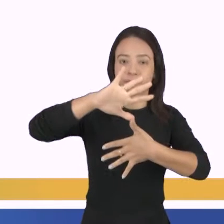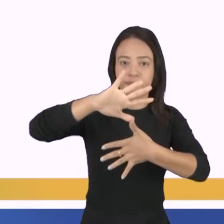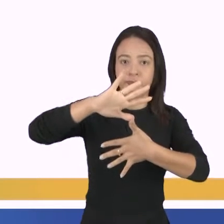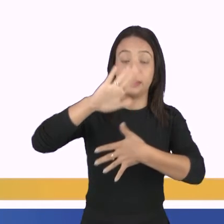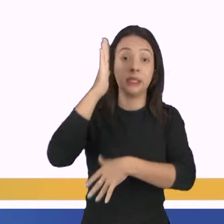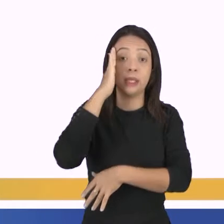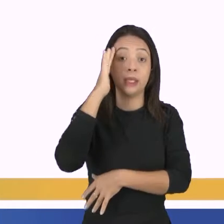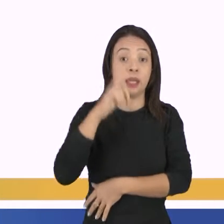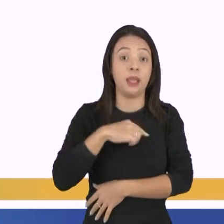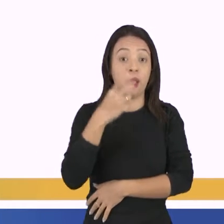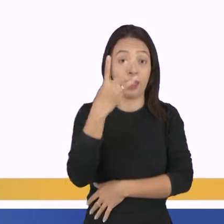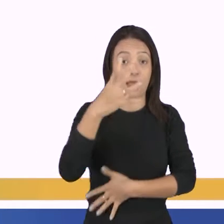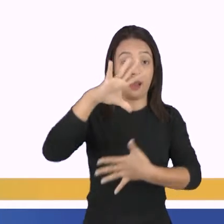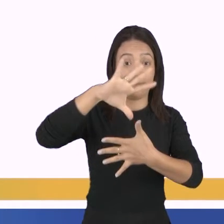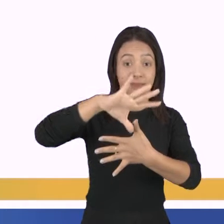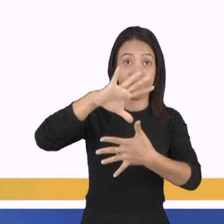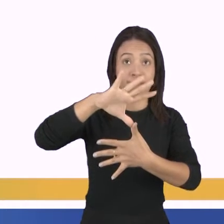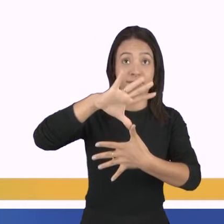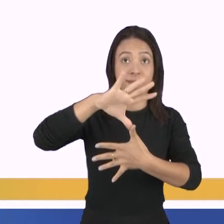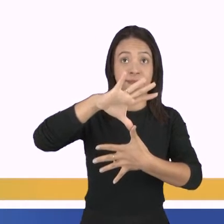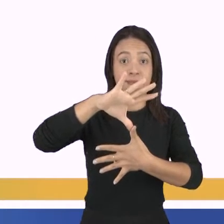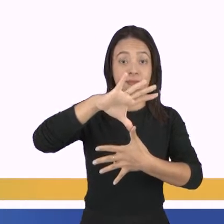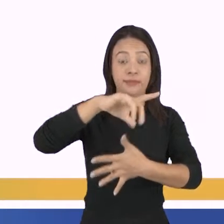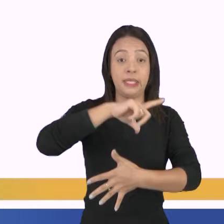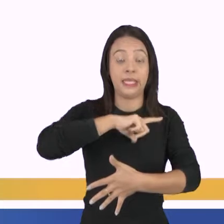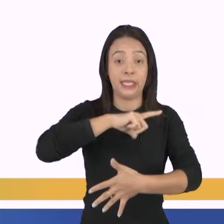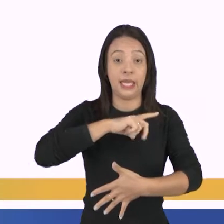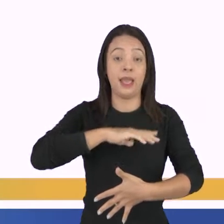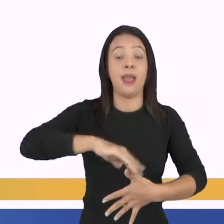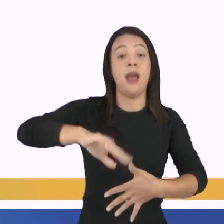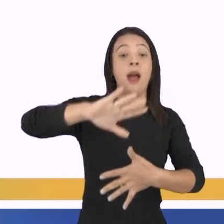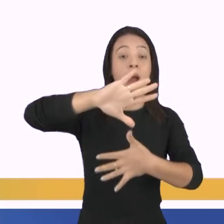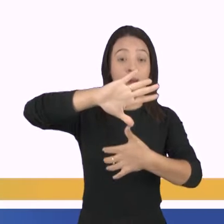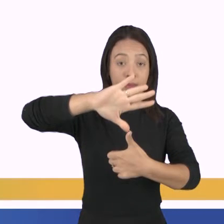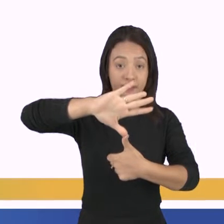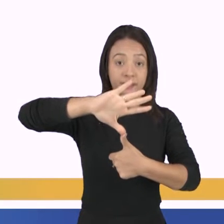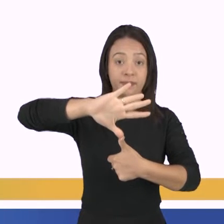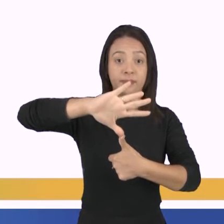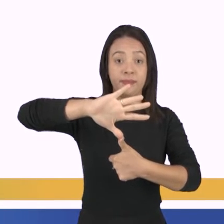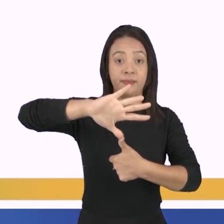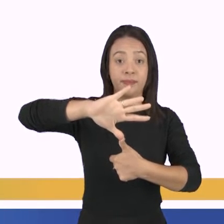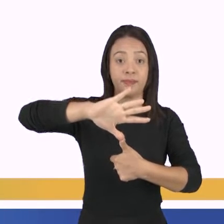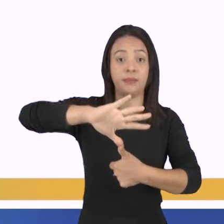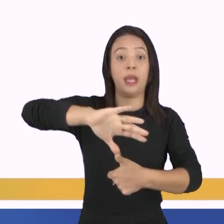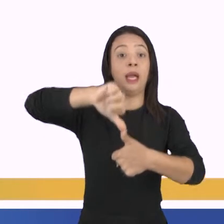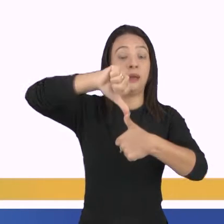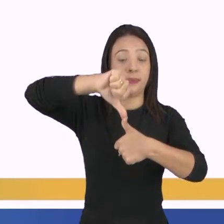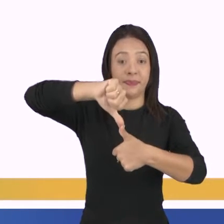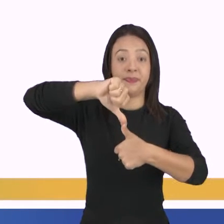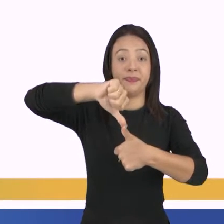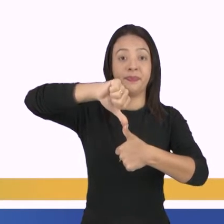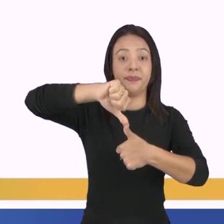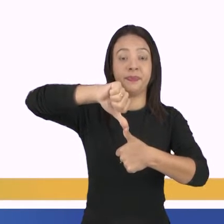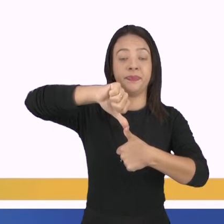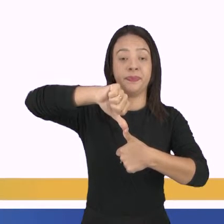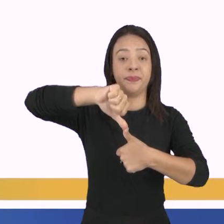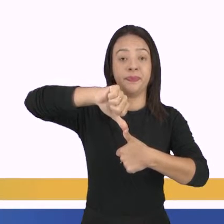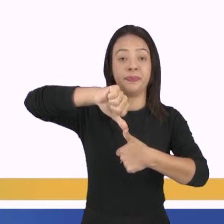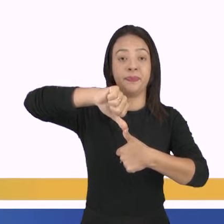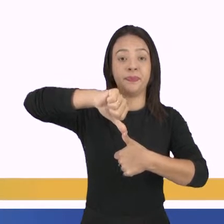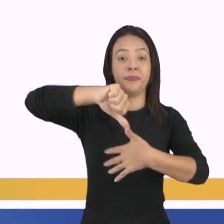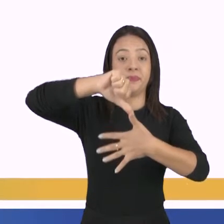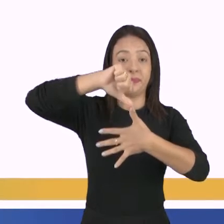que nós temos 3 Américas, né? Lá em cima, América do Norte, no centro ali, América Central, e